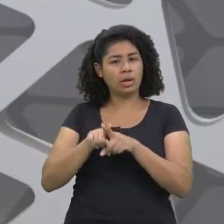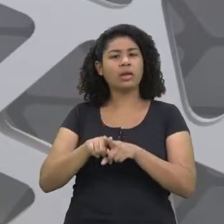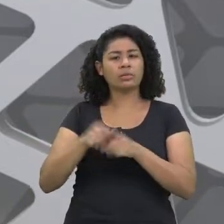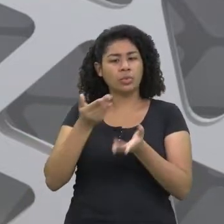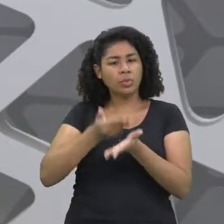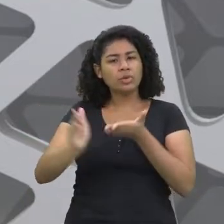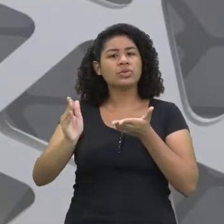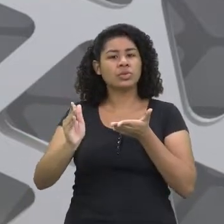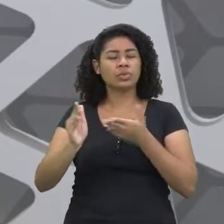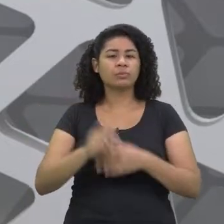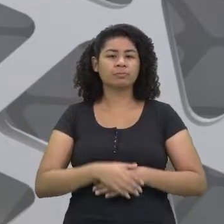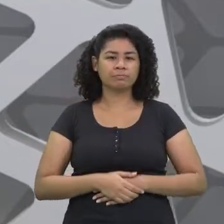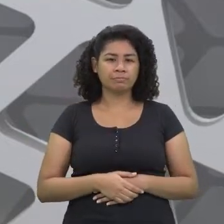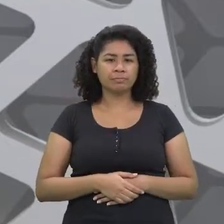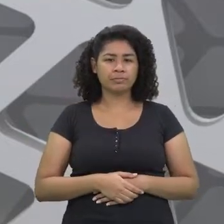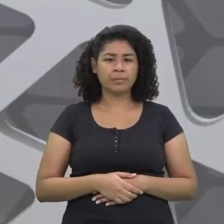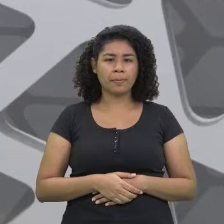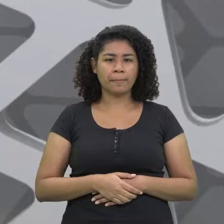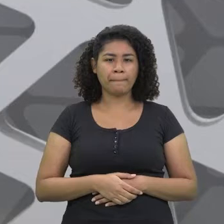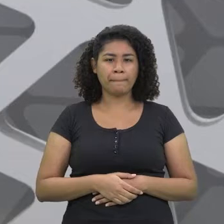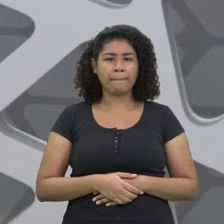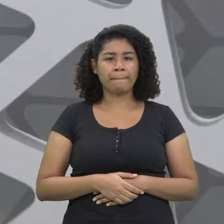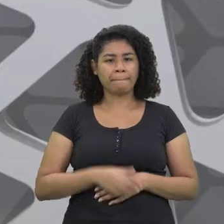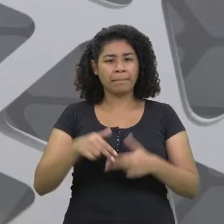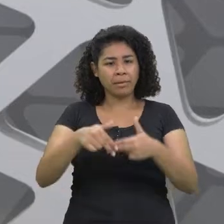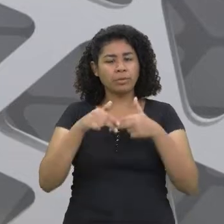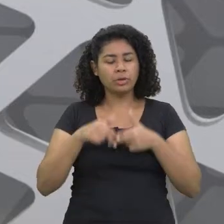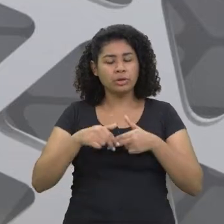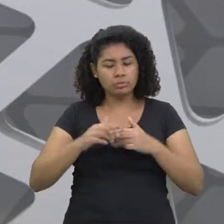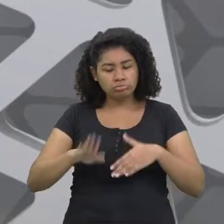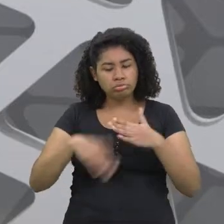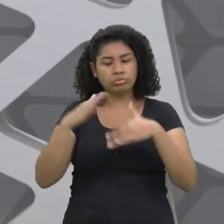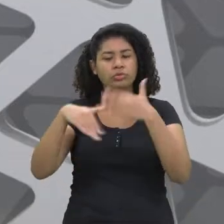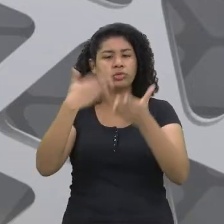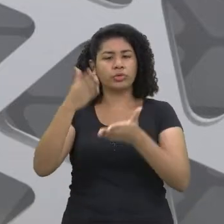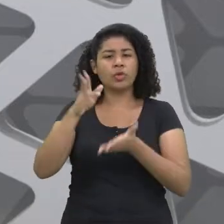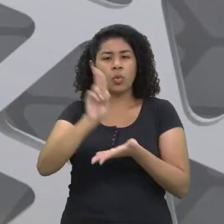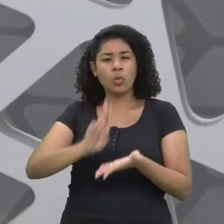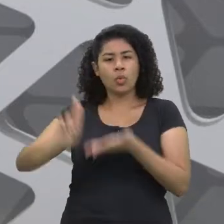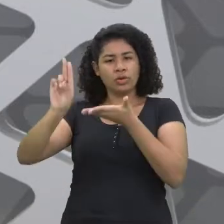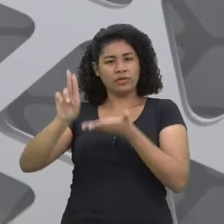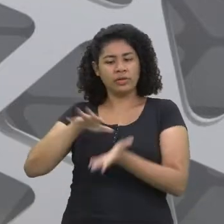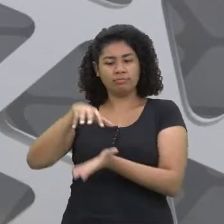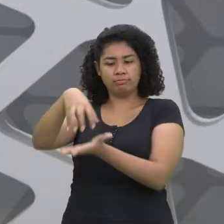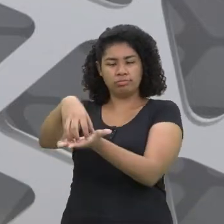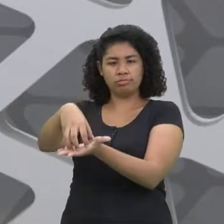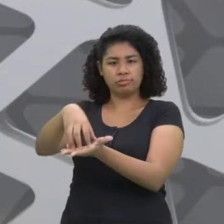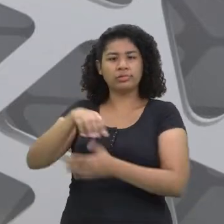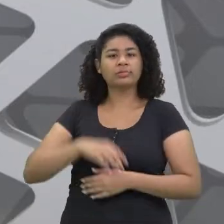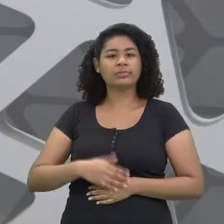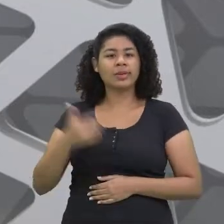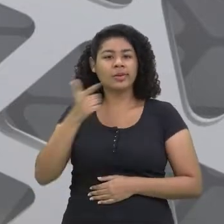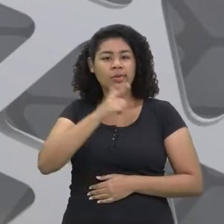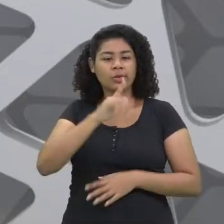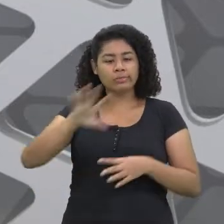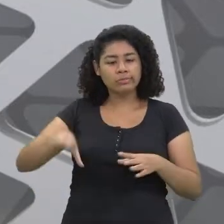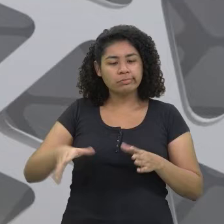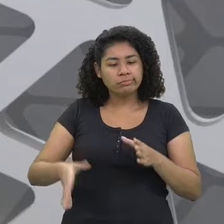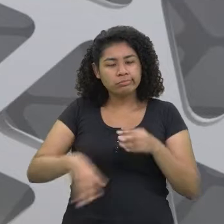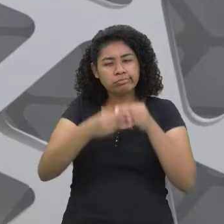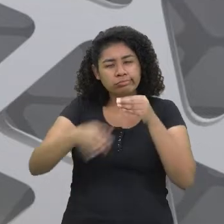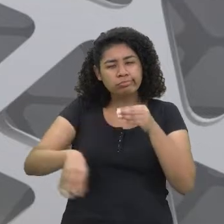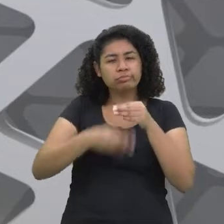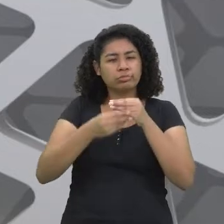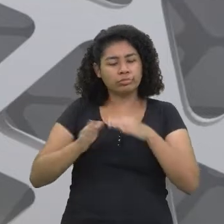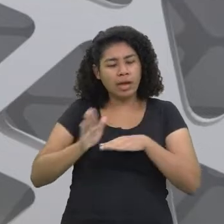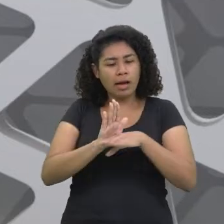naquele momento, o desenvolvimento das primeiras universidades também vai contribuir bastante para que houvesse essa questão da